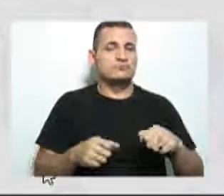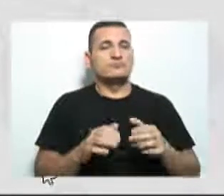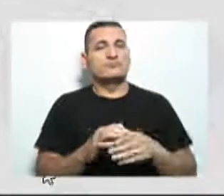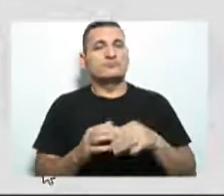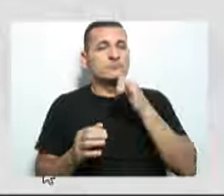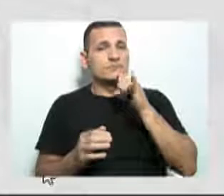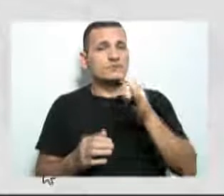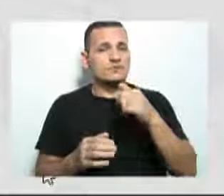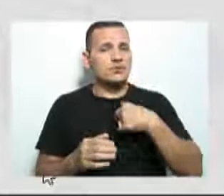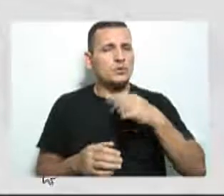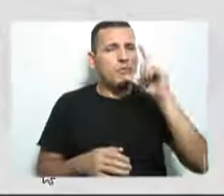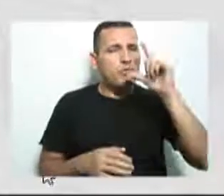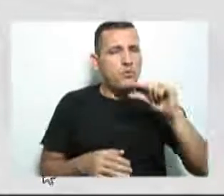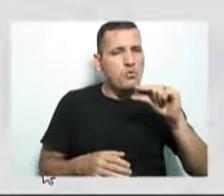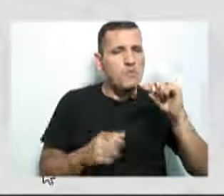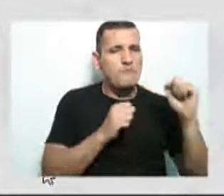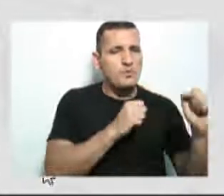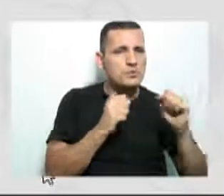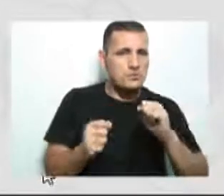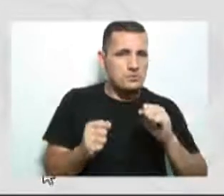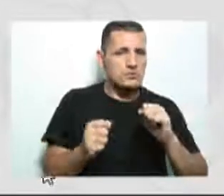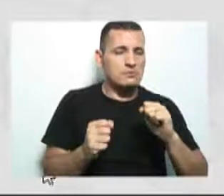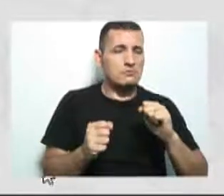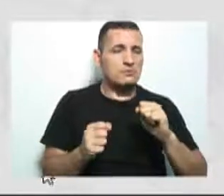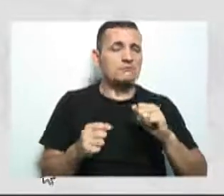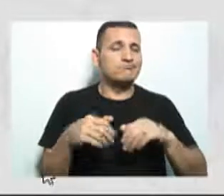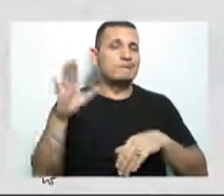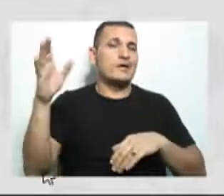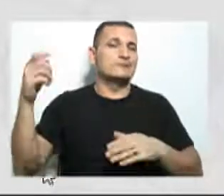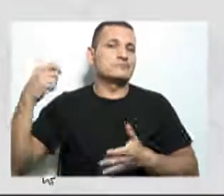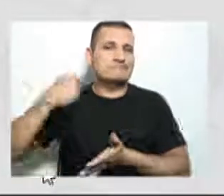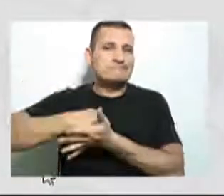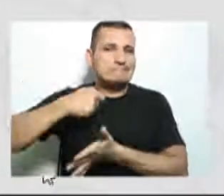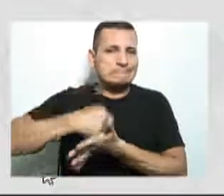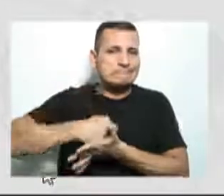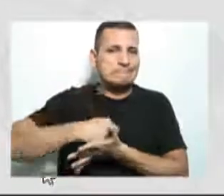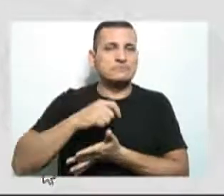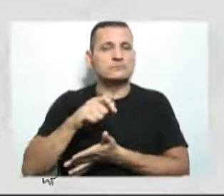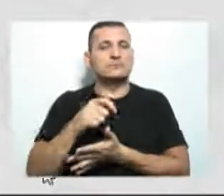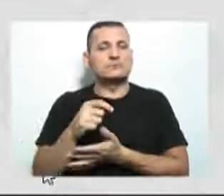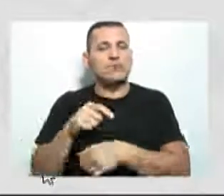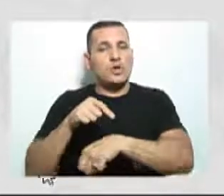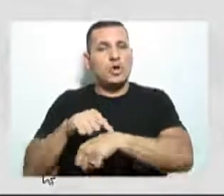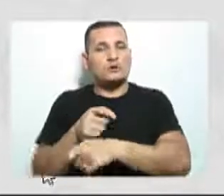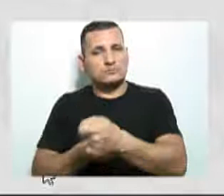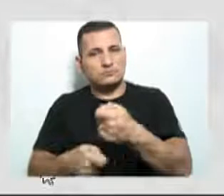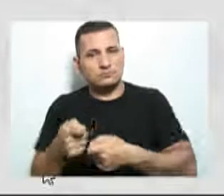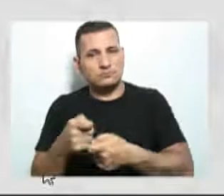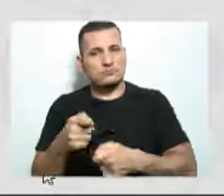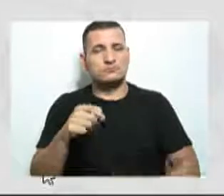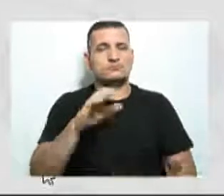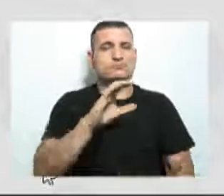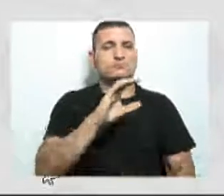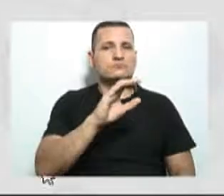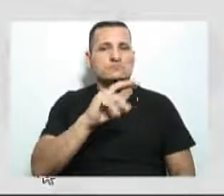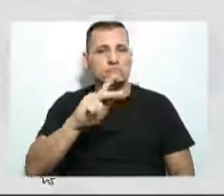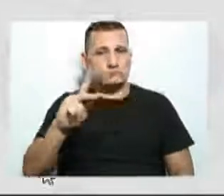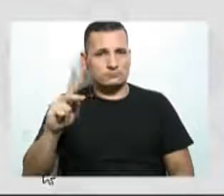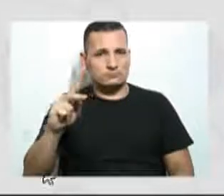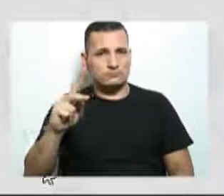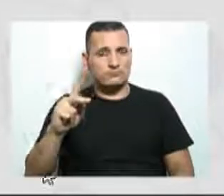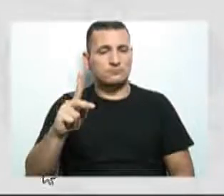menos poder eu tiver, mais será exigido de mim na hora da negociação. No cooperativismo, é claro, o poder deve